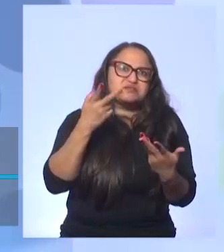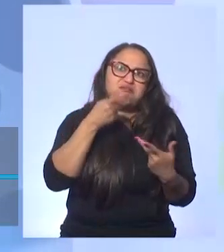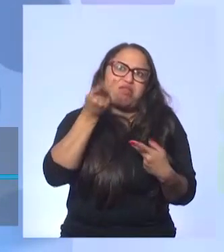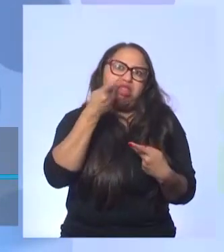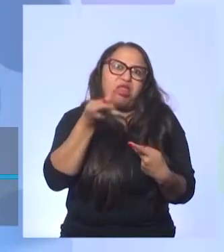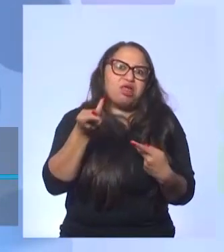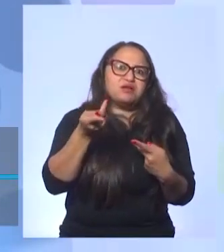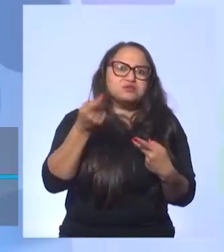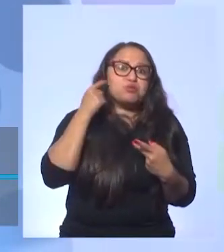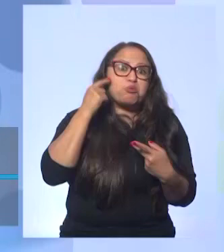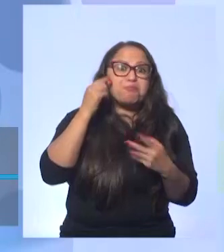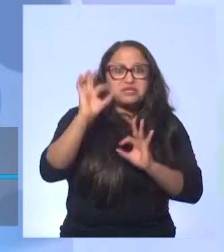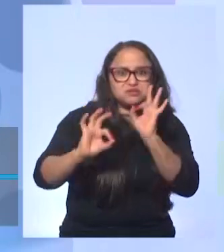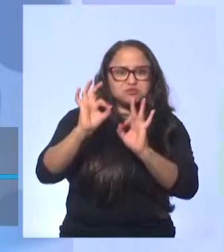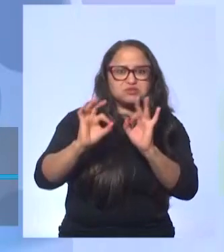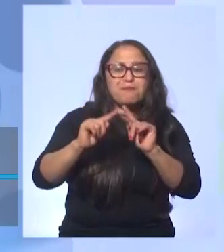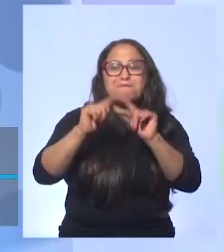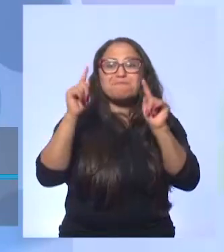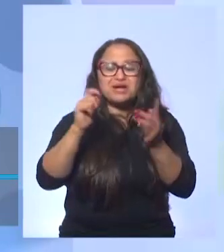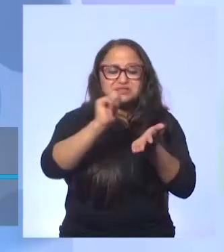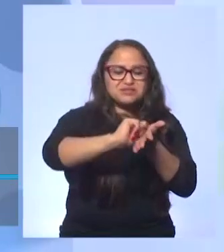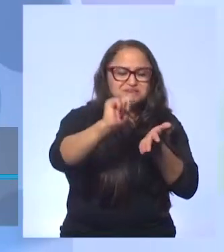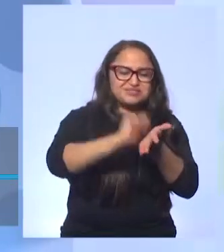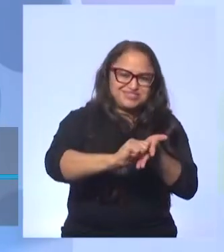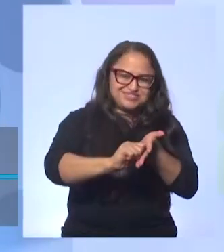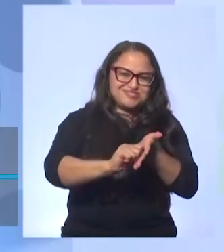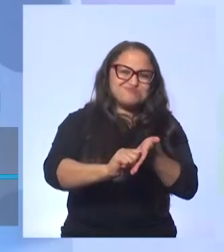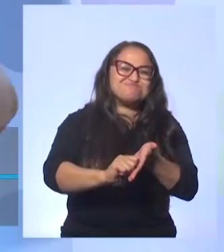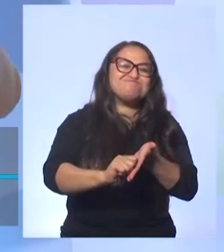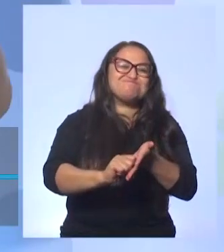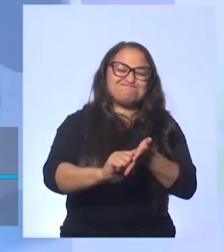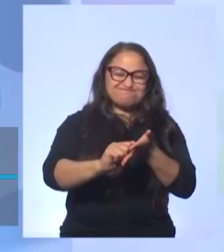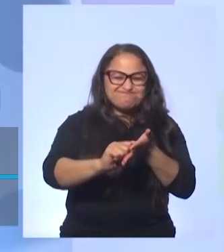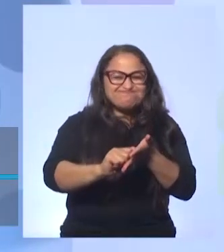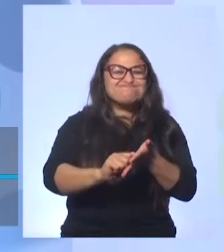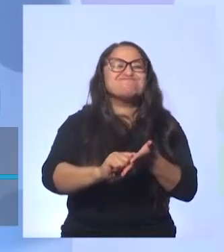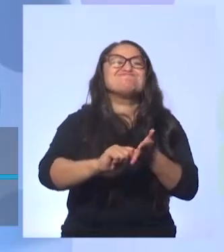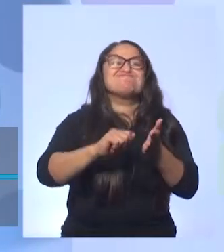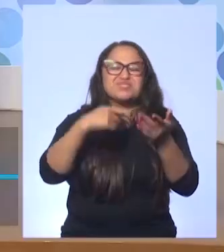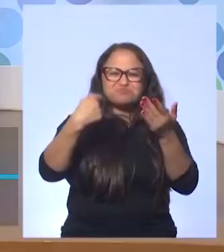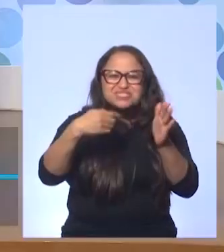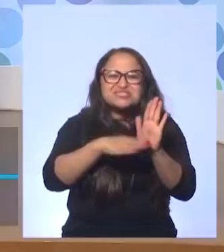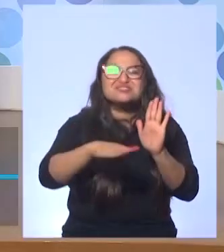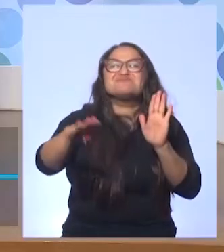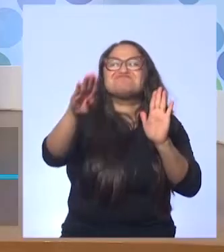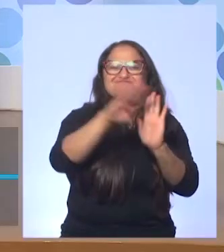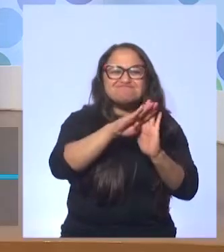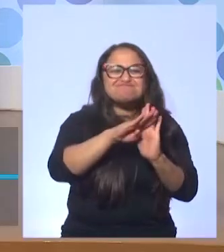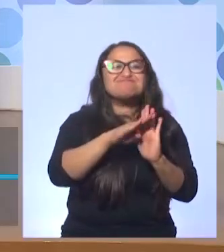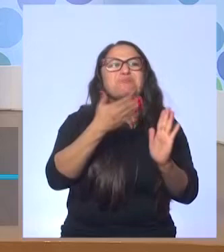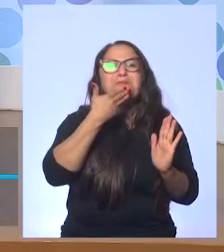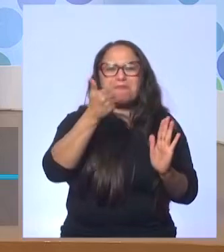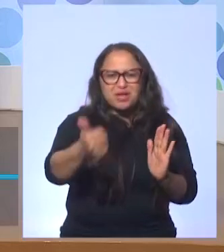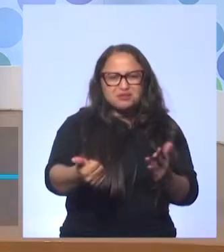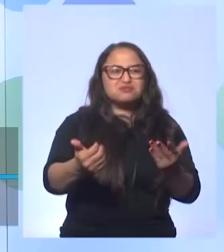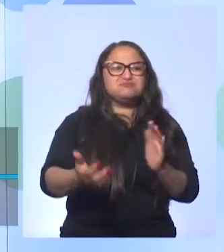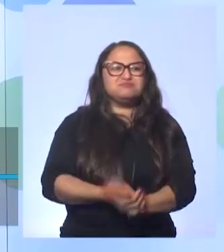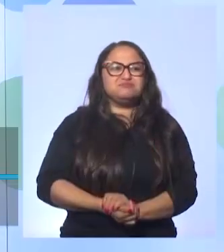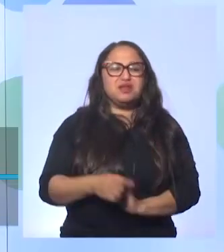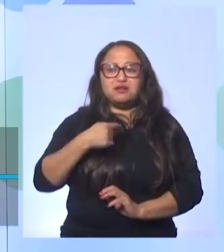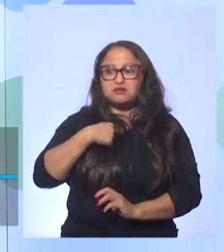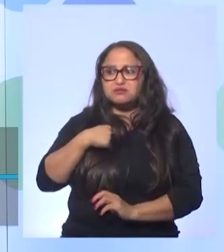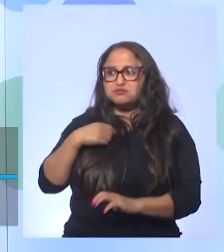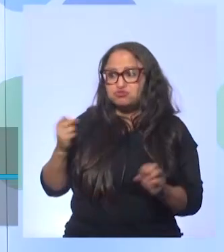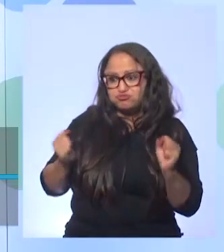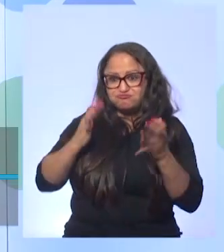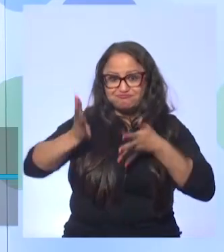assim, nessa organização, mas na escrita, a exigência é muito maior. É porque quando, você falando agora comigo, eu estou falando, estou